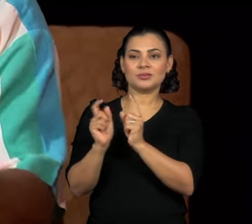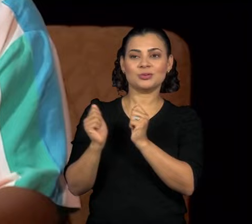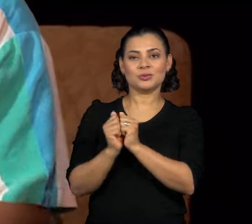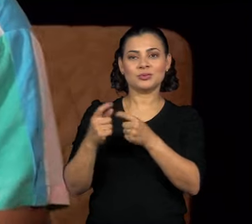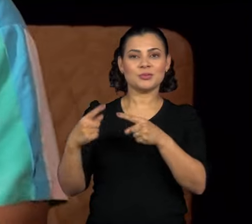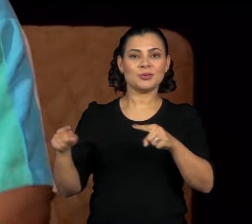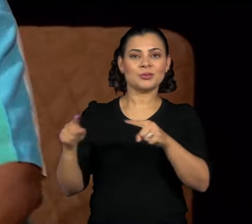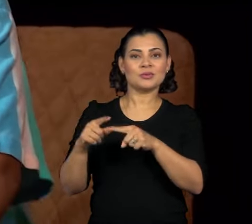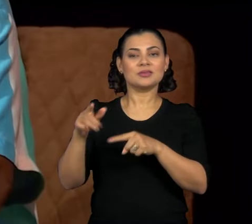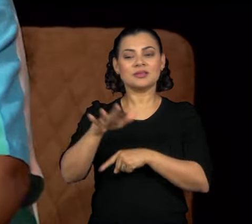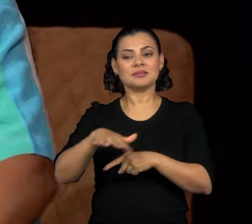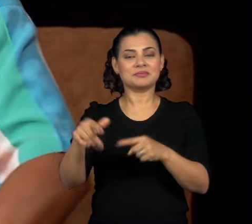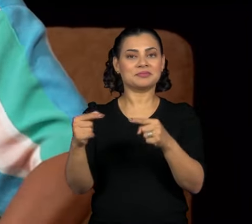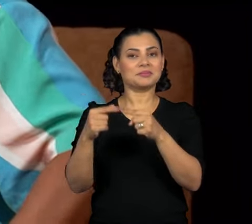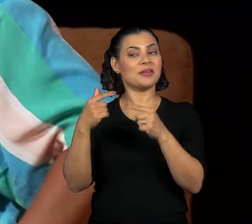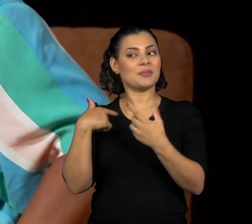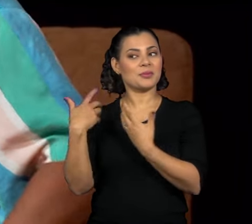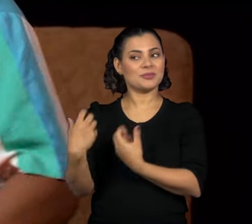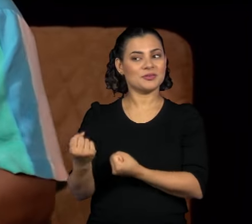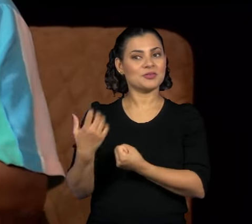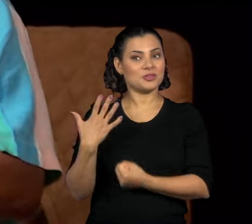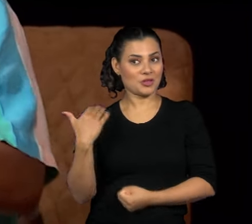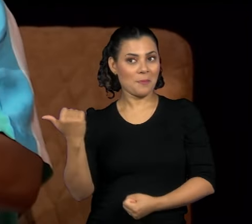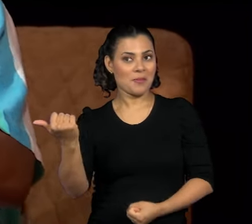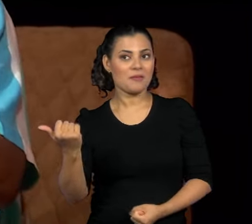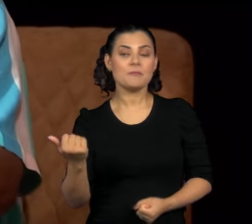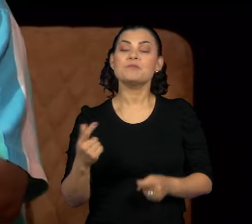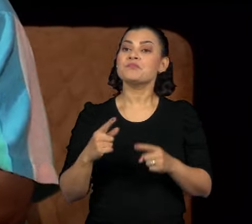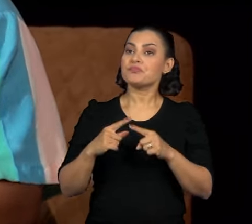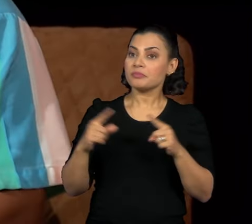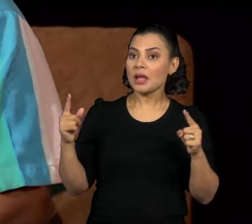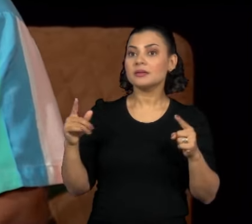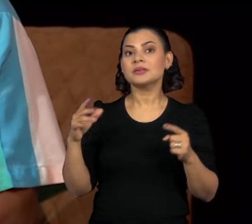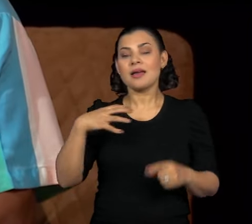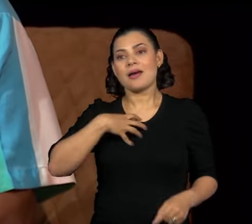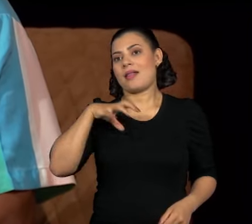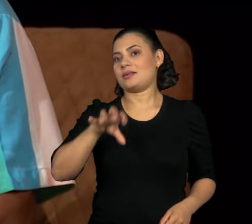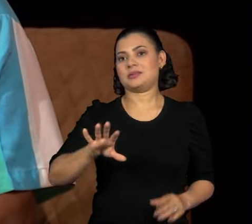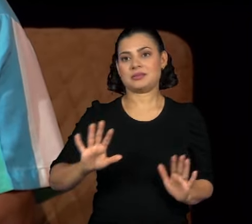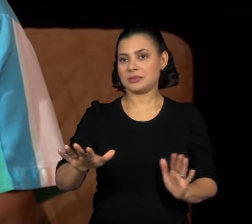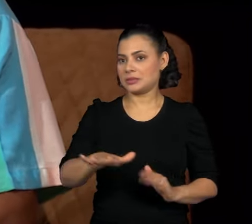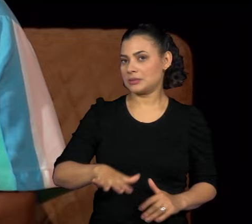mais a ver com o ambiente e tal. Mas era um pouco isso, assim.